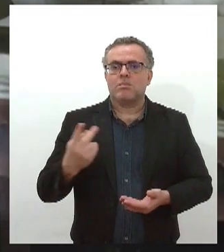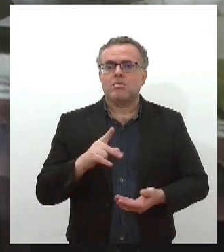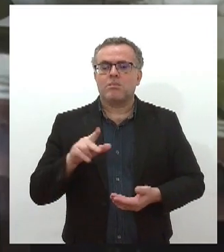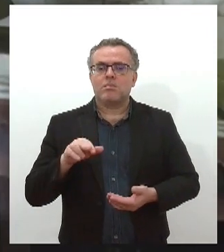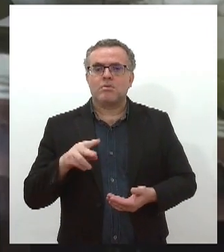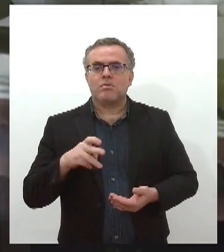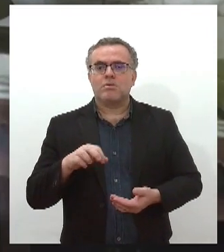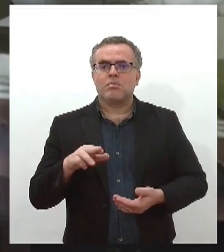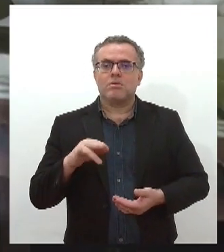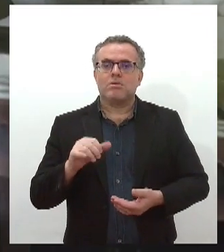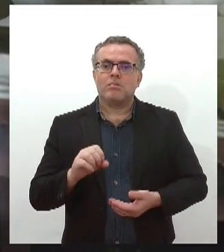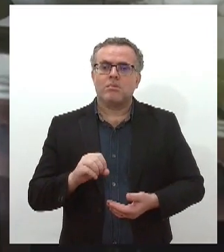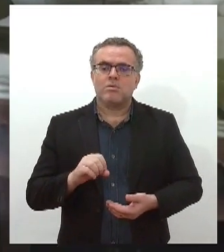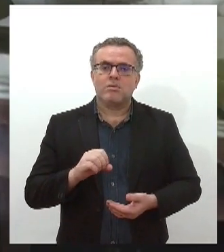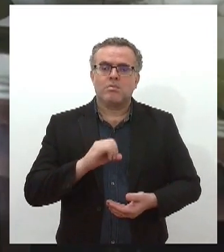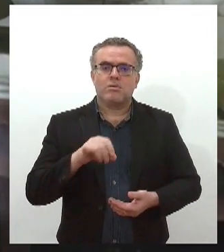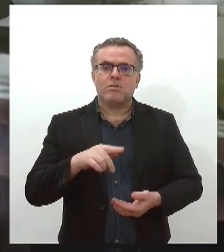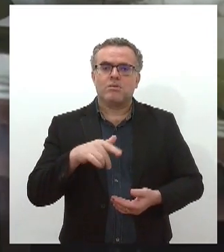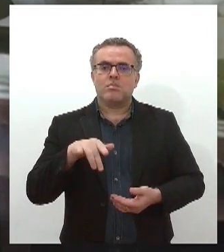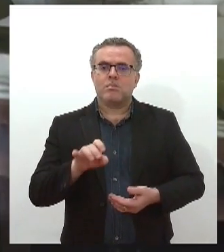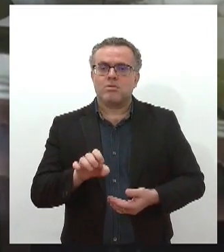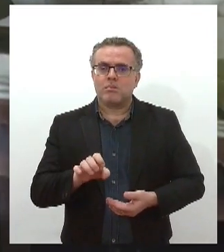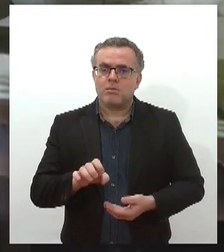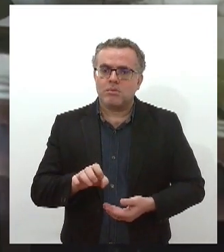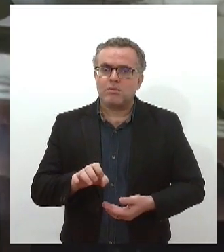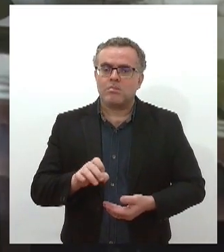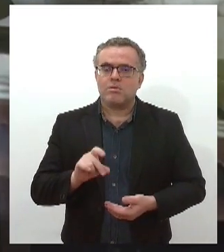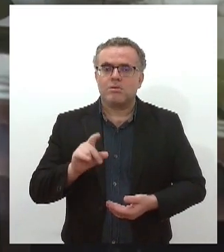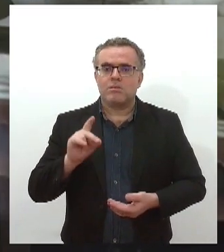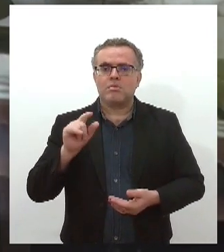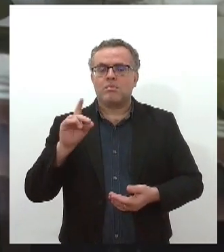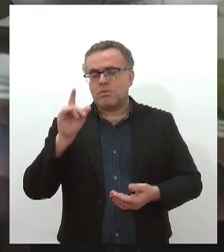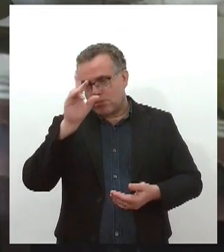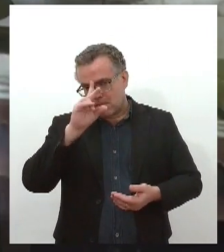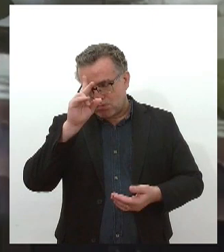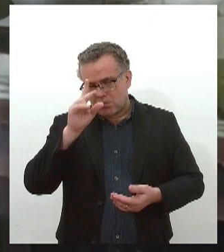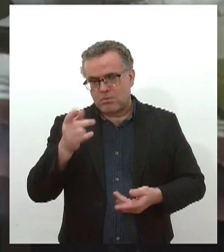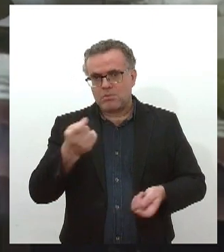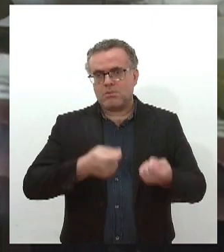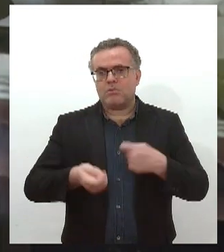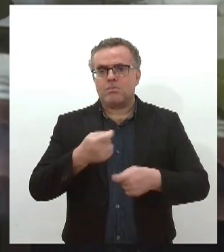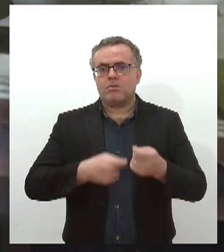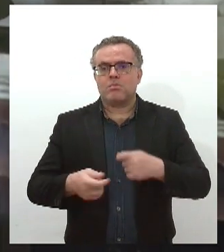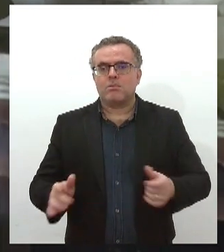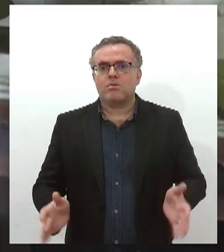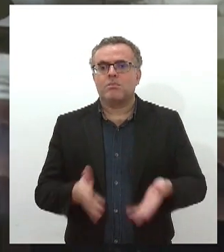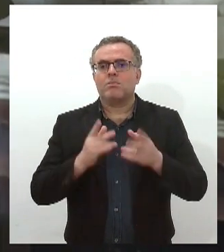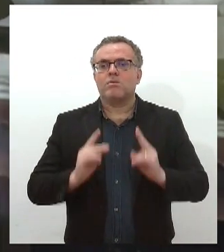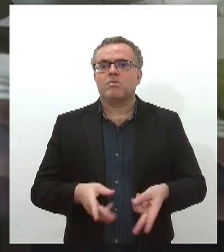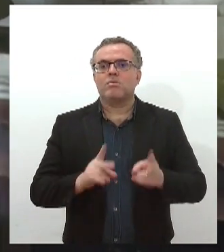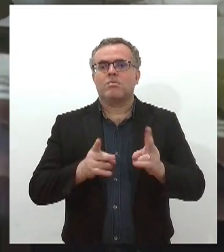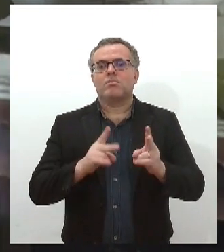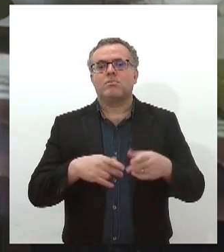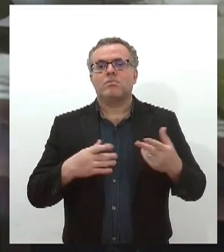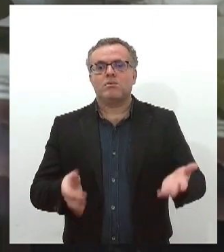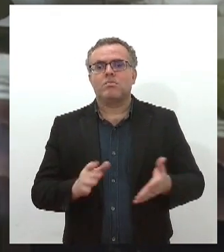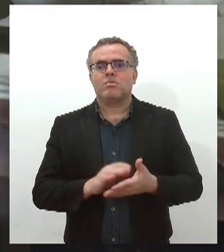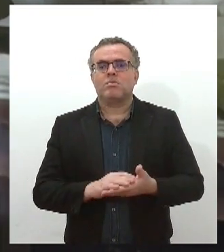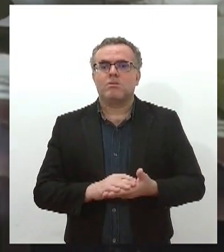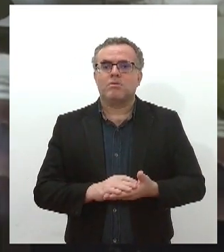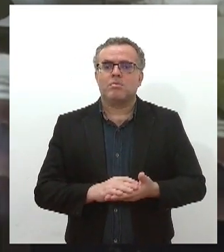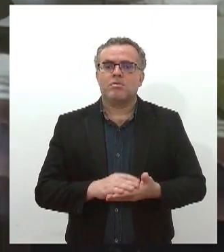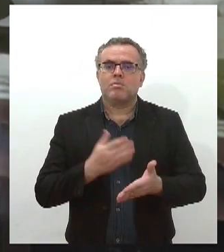uma criação nos dando muita autonomia, estimulando muito, né, os estudos,